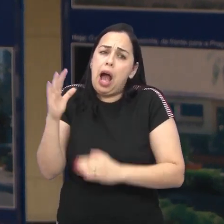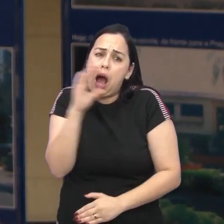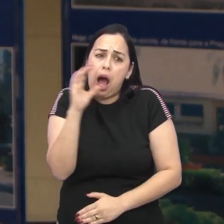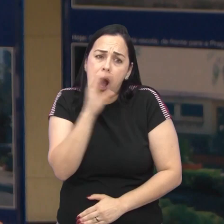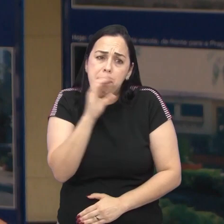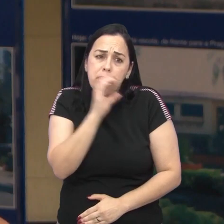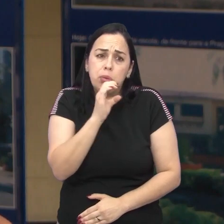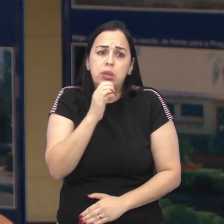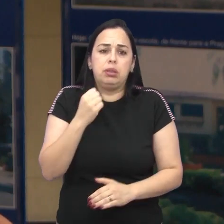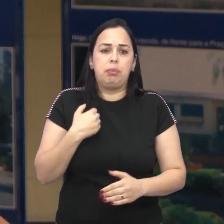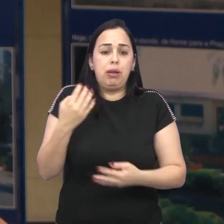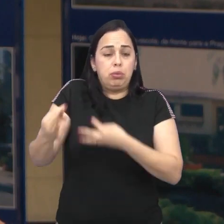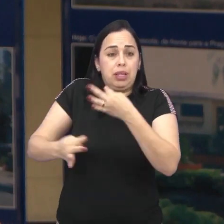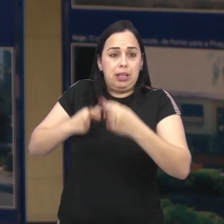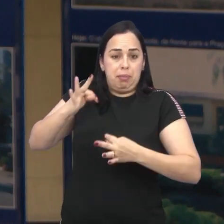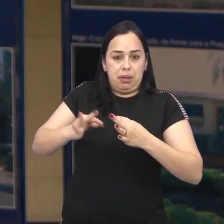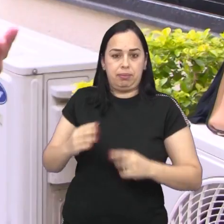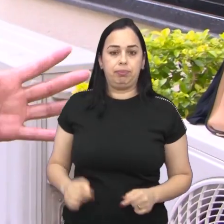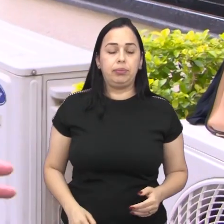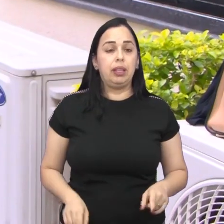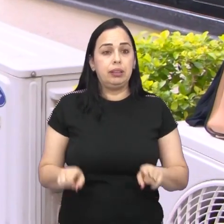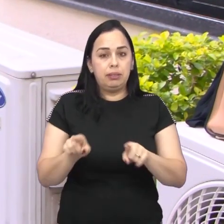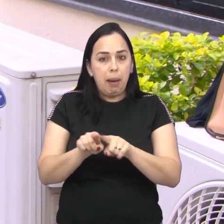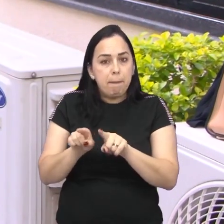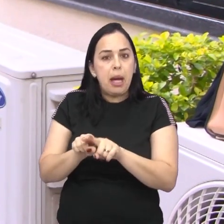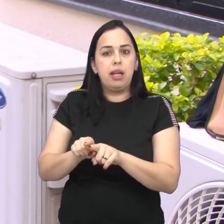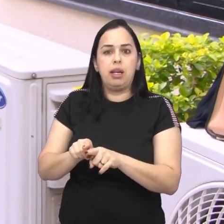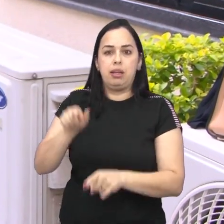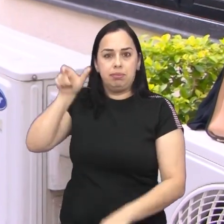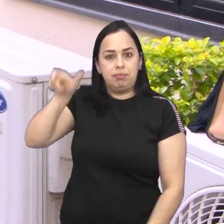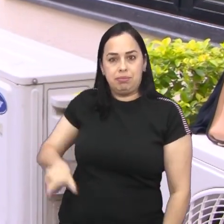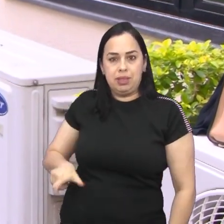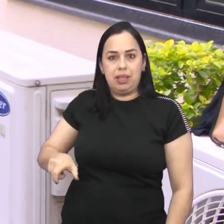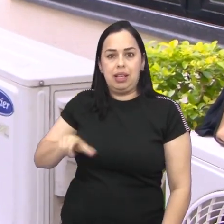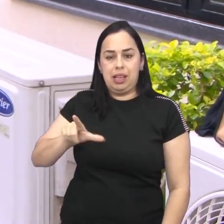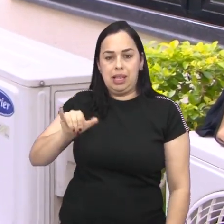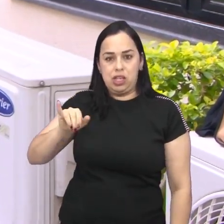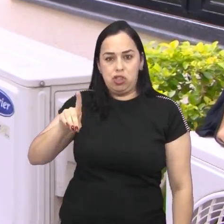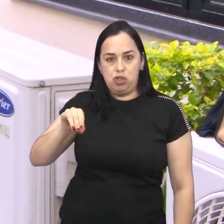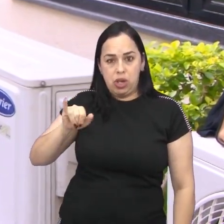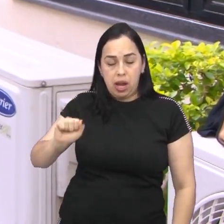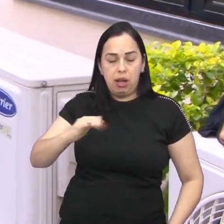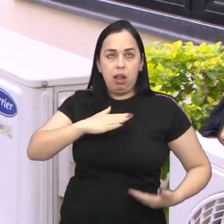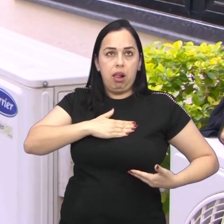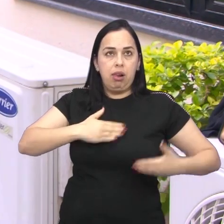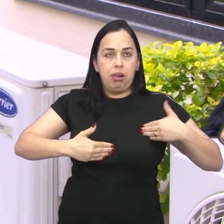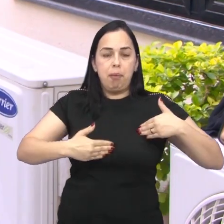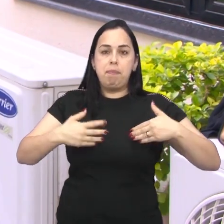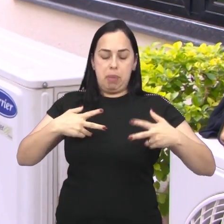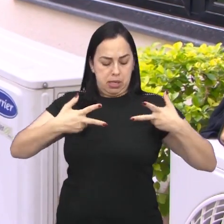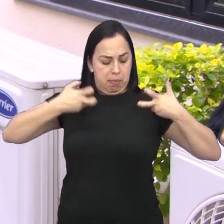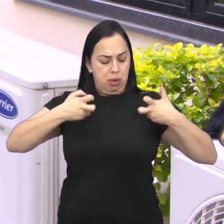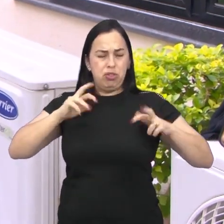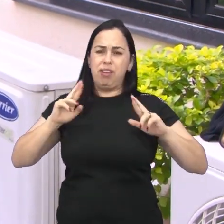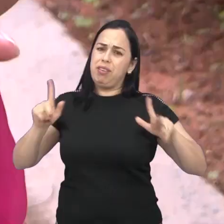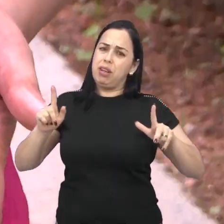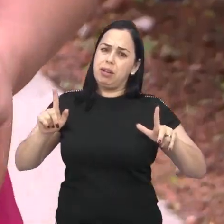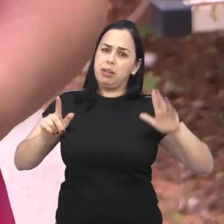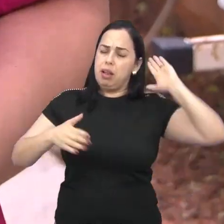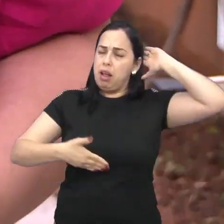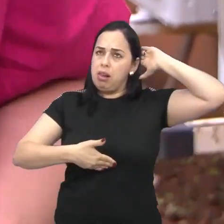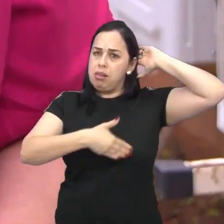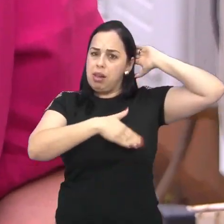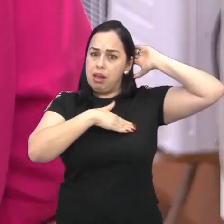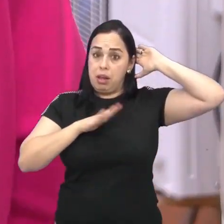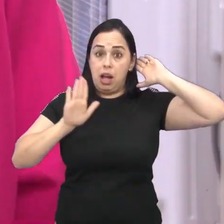para que eu pudesse ter a oportunidade de tratamento. Também foi apalpando as mamas que Nídia percebeu algo diferente.